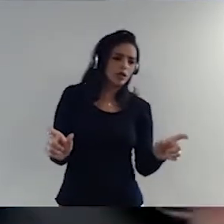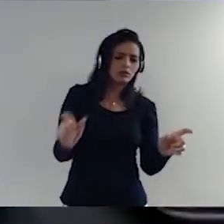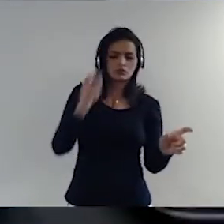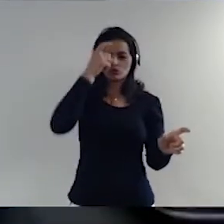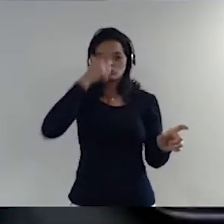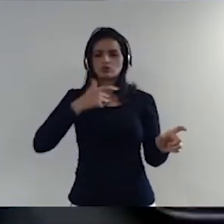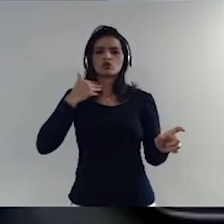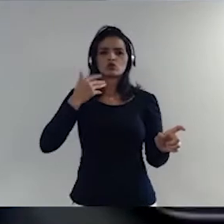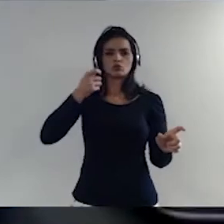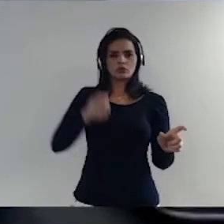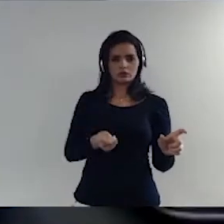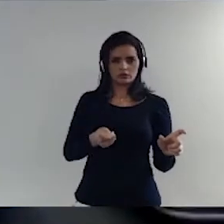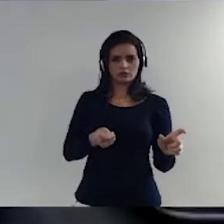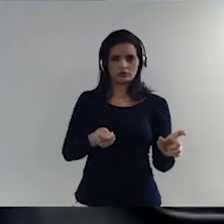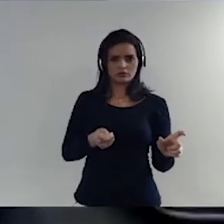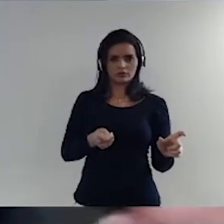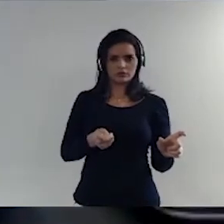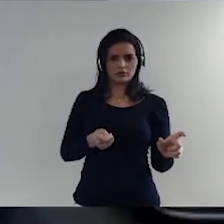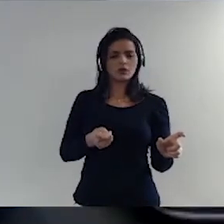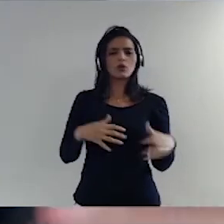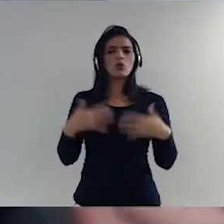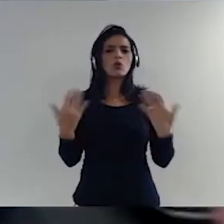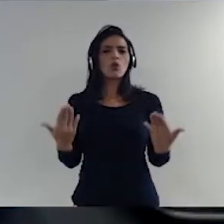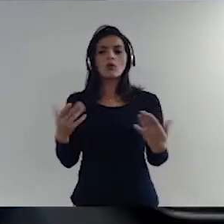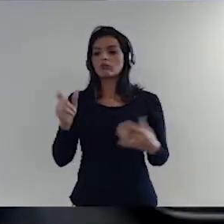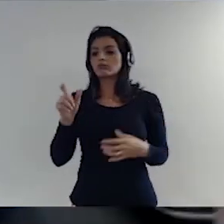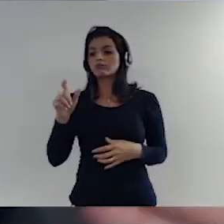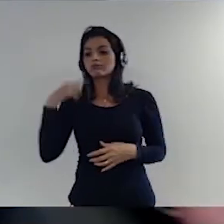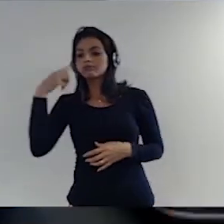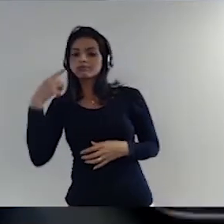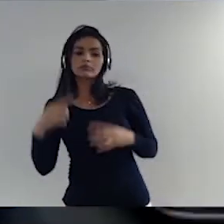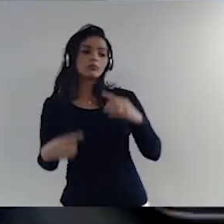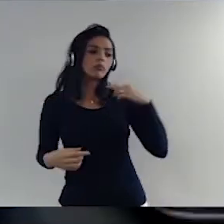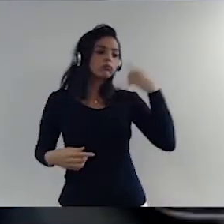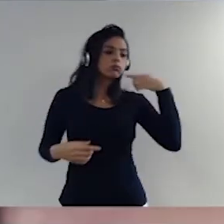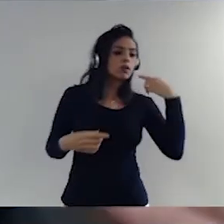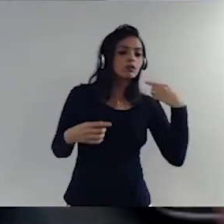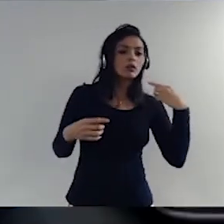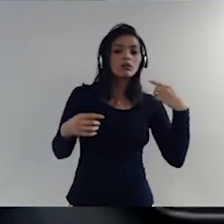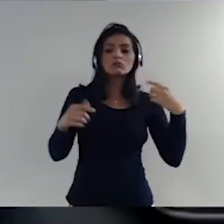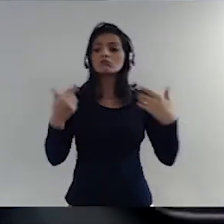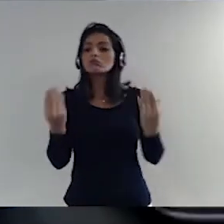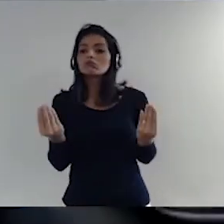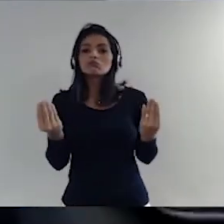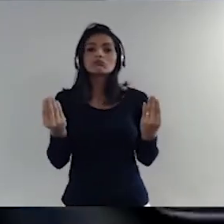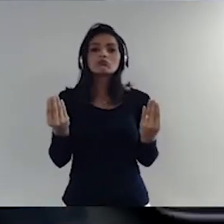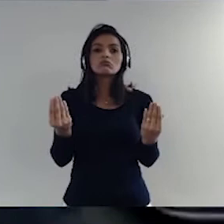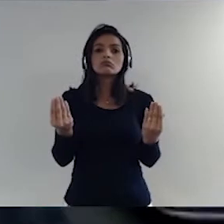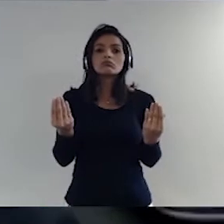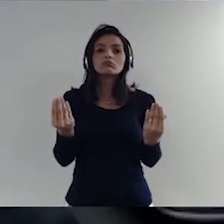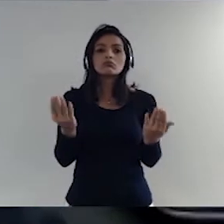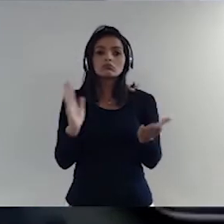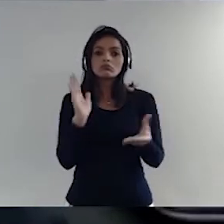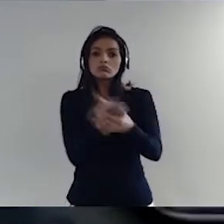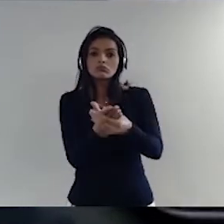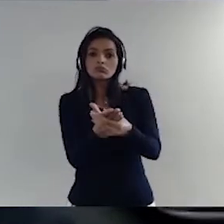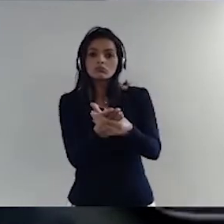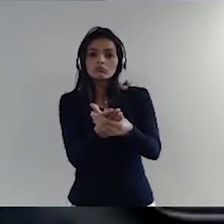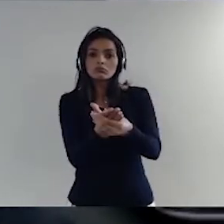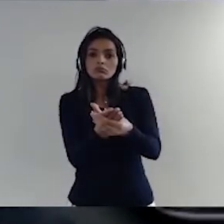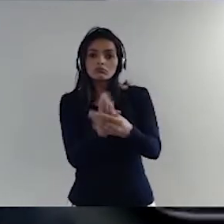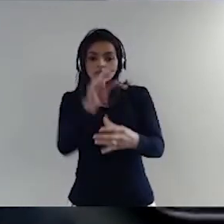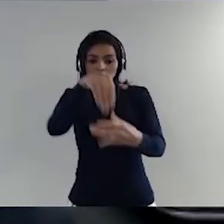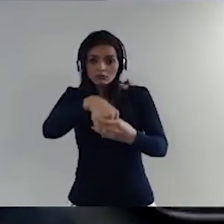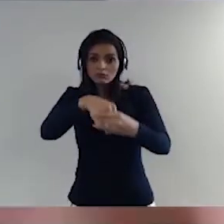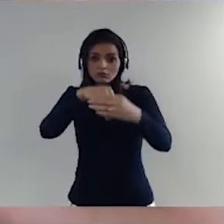seus advogados, quais são os motivos de objeções pela realização dos atos processuais